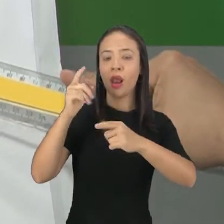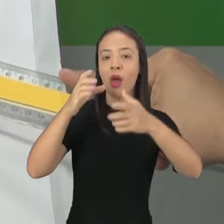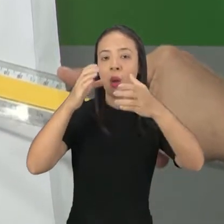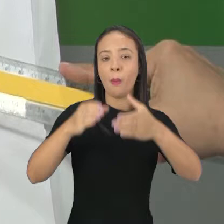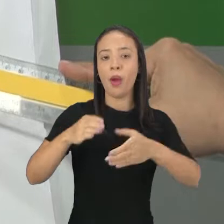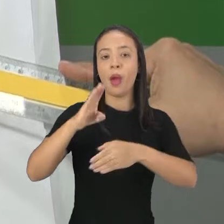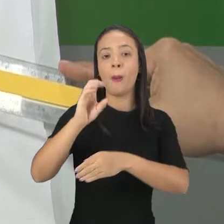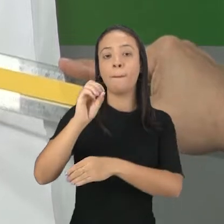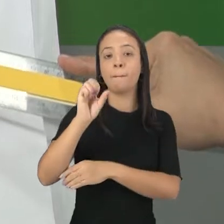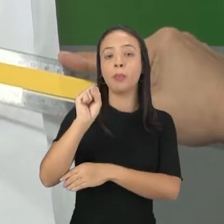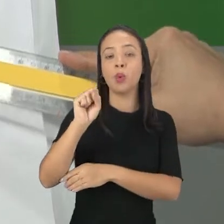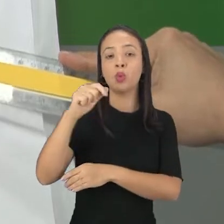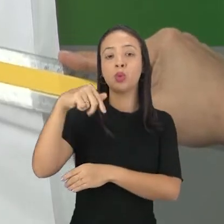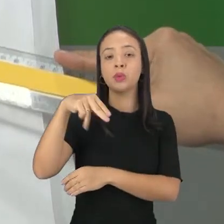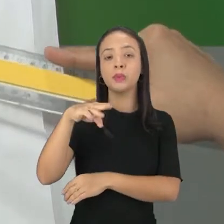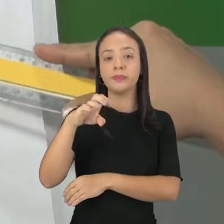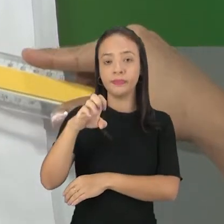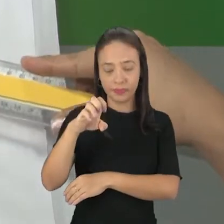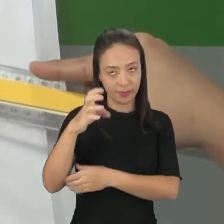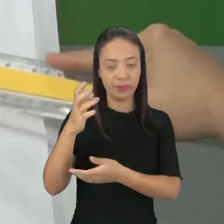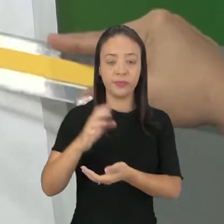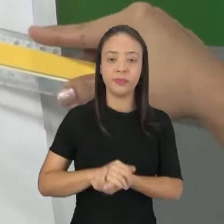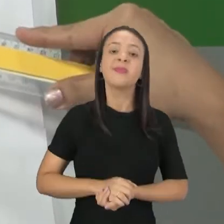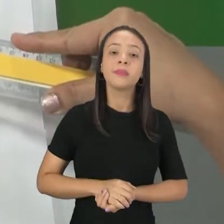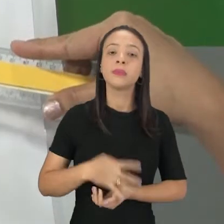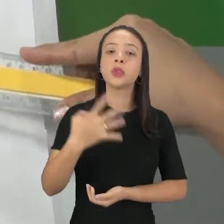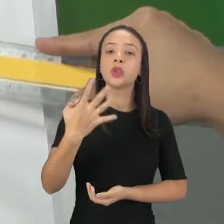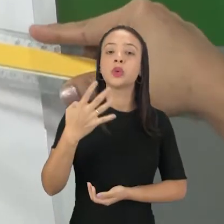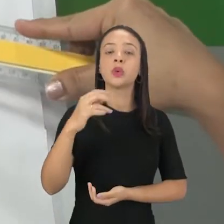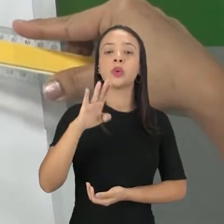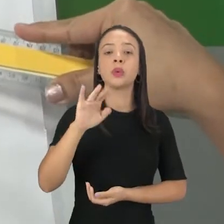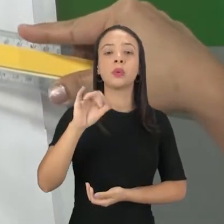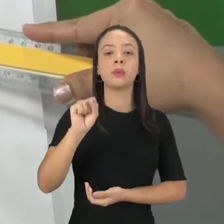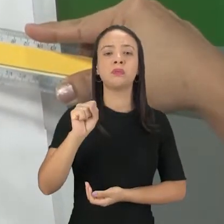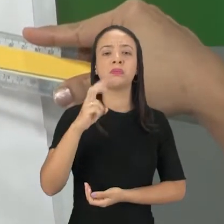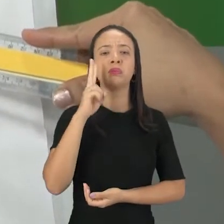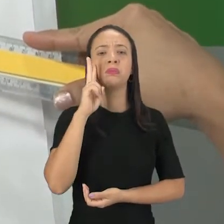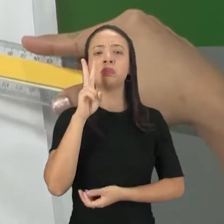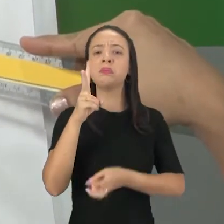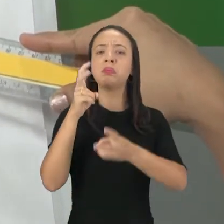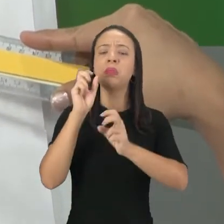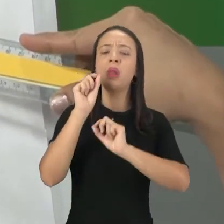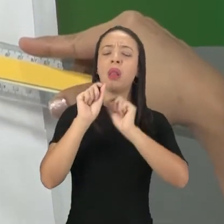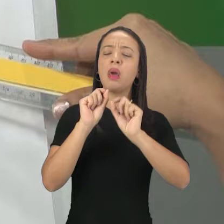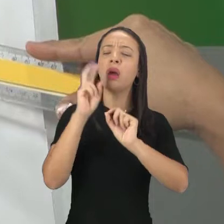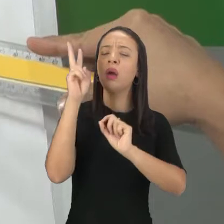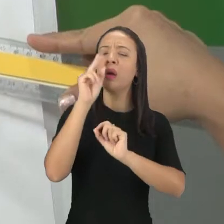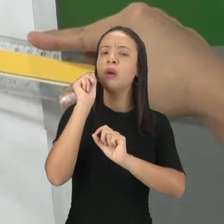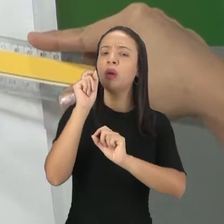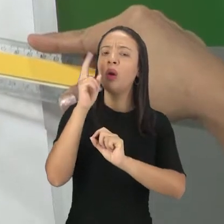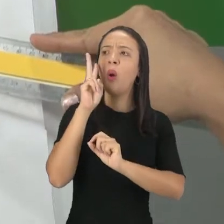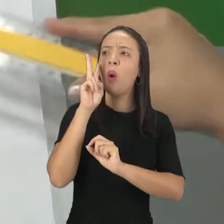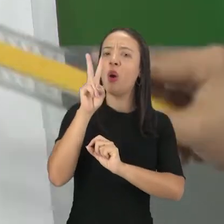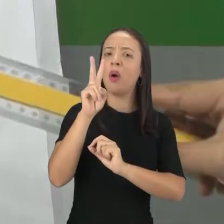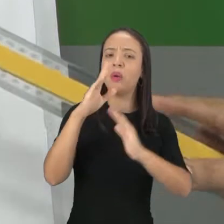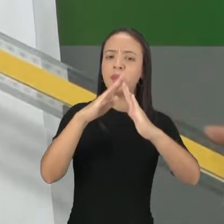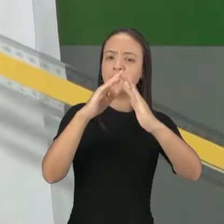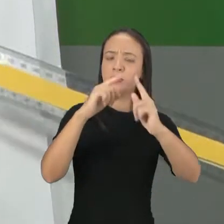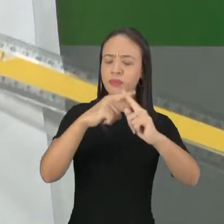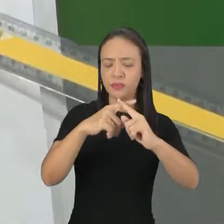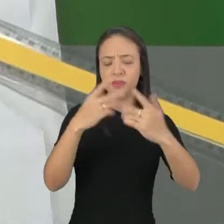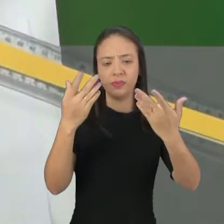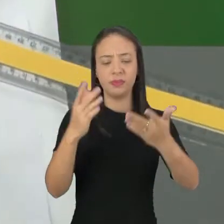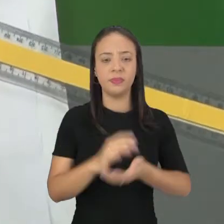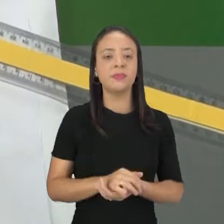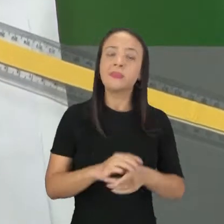bairro Bosque, no 4º bis. Olhem só, qual forma, qual formato vocês conseguem se lembrar a partir dessa construção?